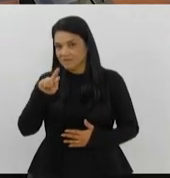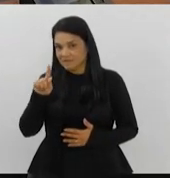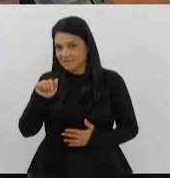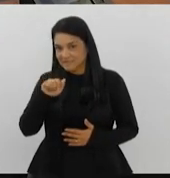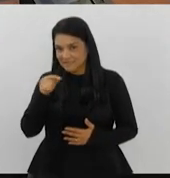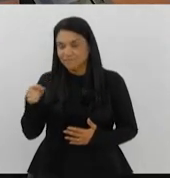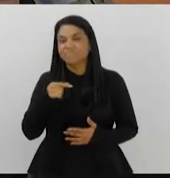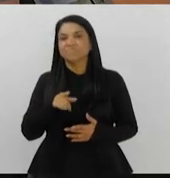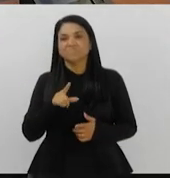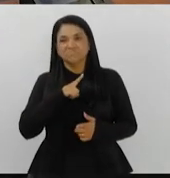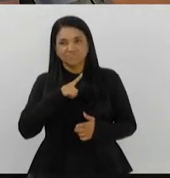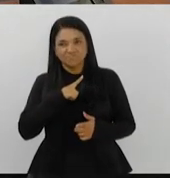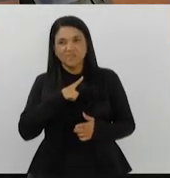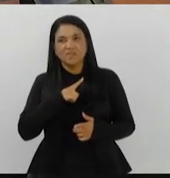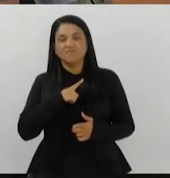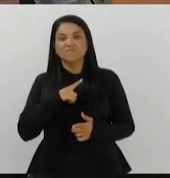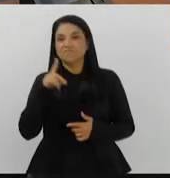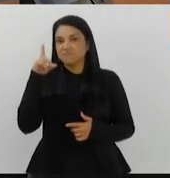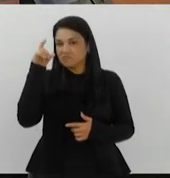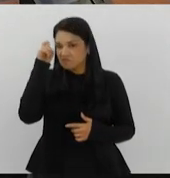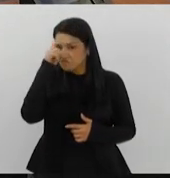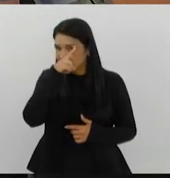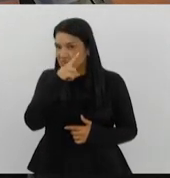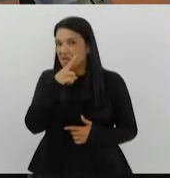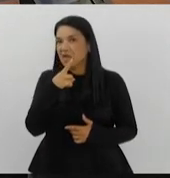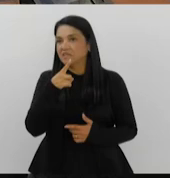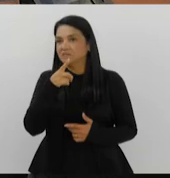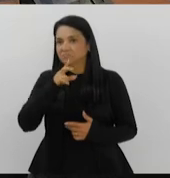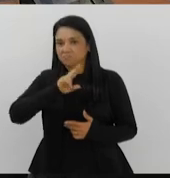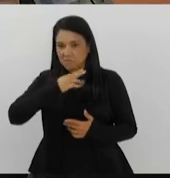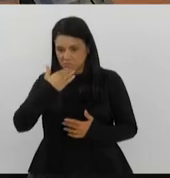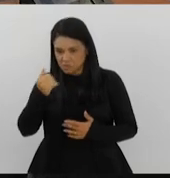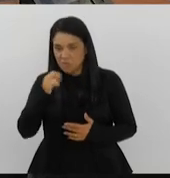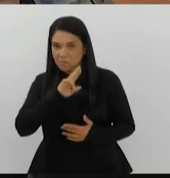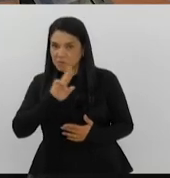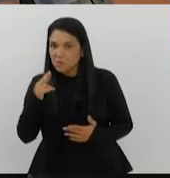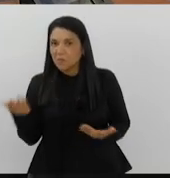muitas dificuldades. Deputada,